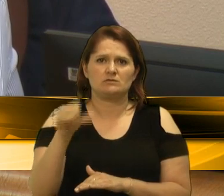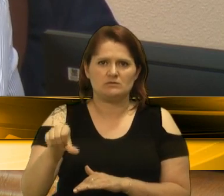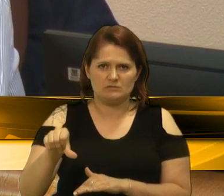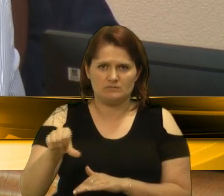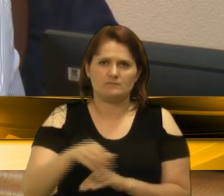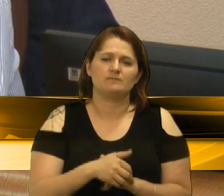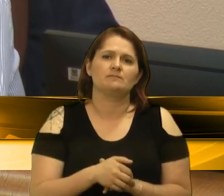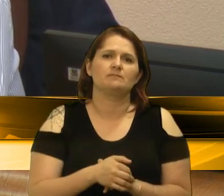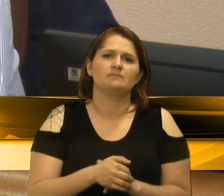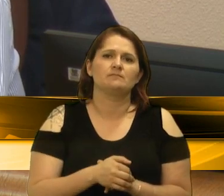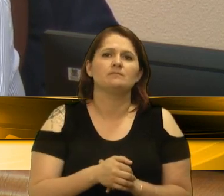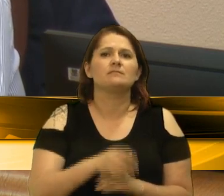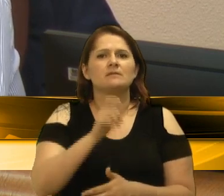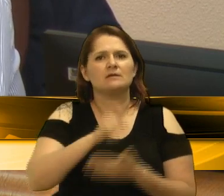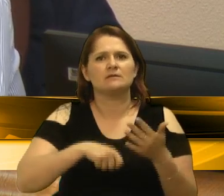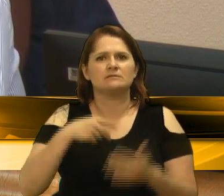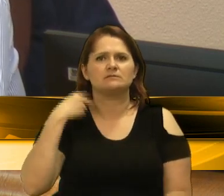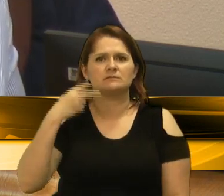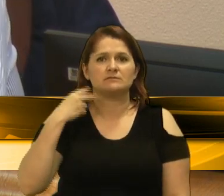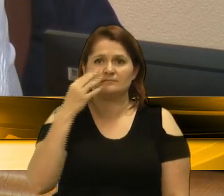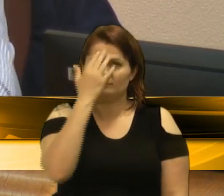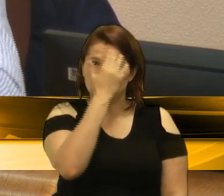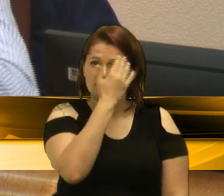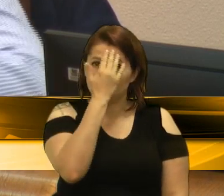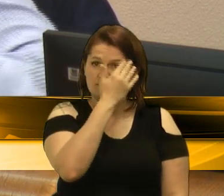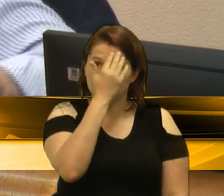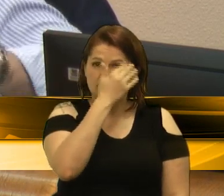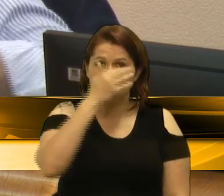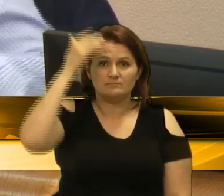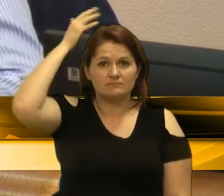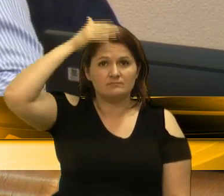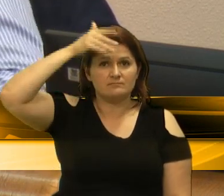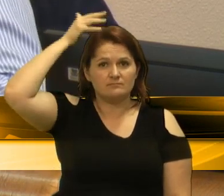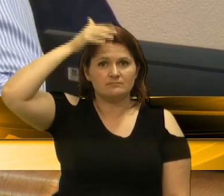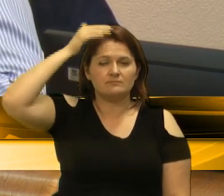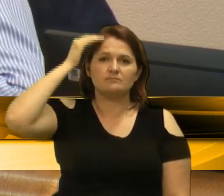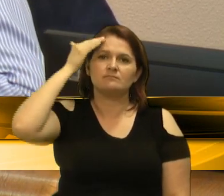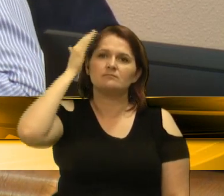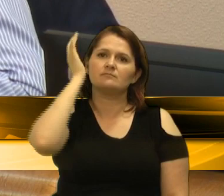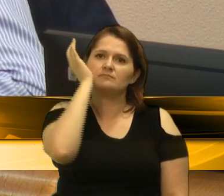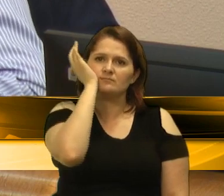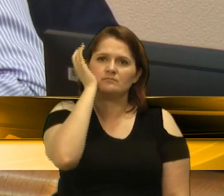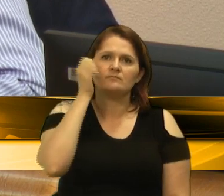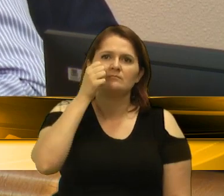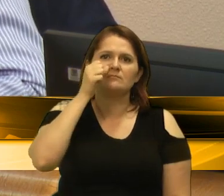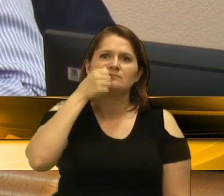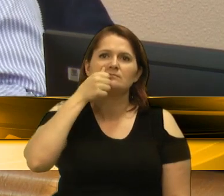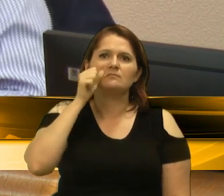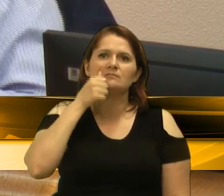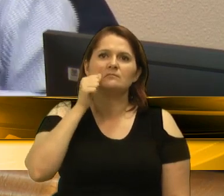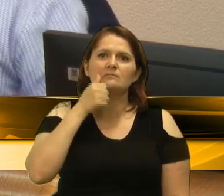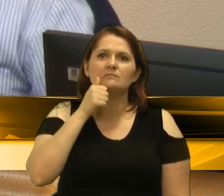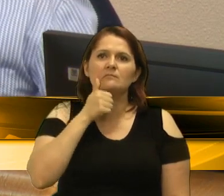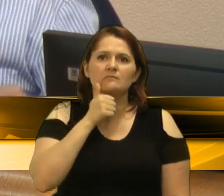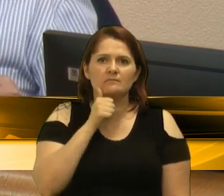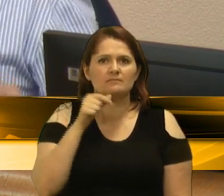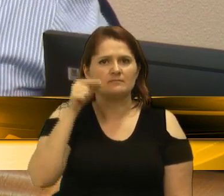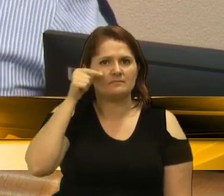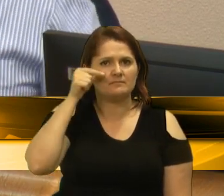emancipação política. Assinam vereadores Adiló de Domênico, ao seu João Tomé, Felipe Guilherme Maier, Paulo Iores e Paulo Fernando Pérez.